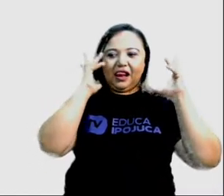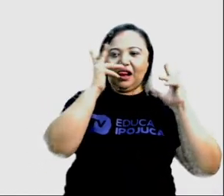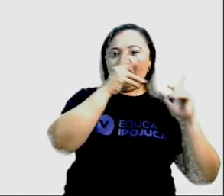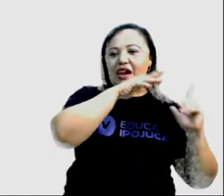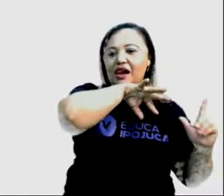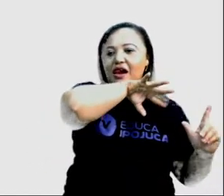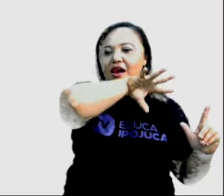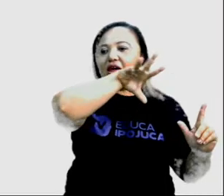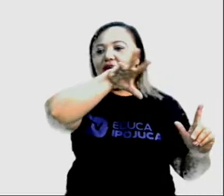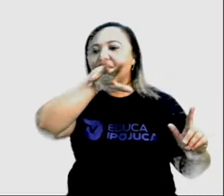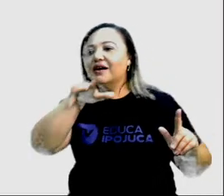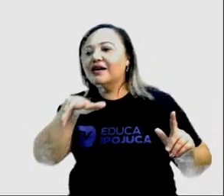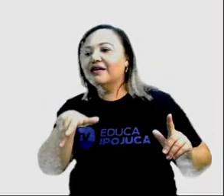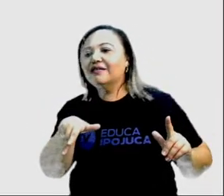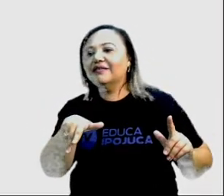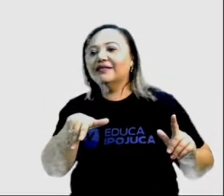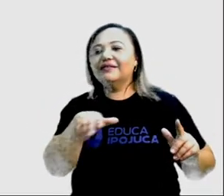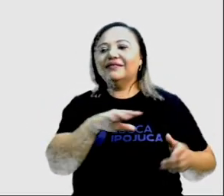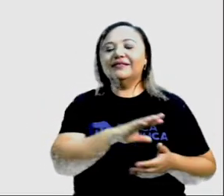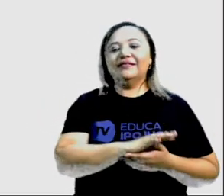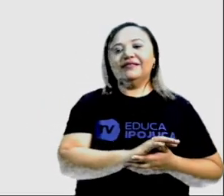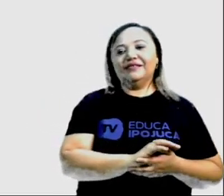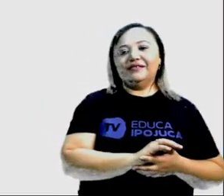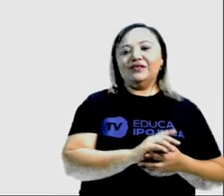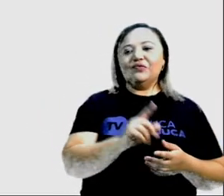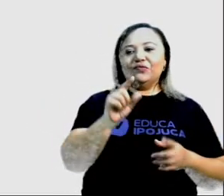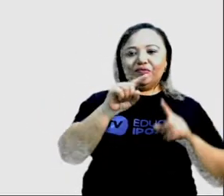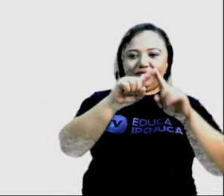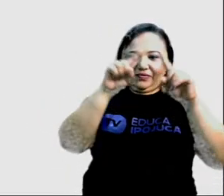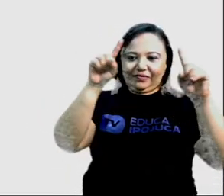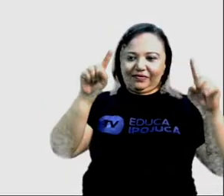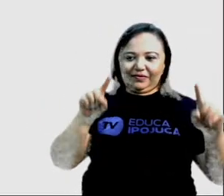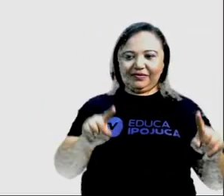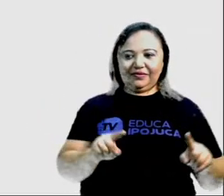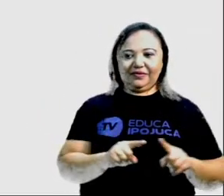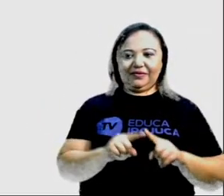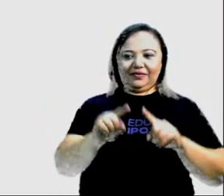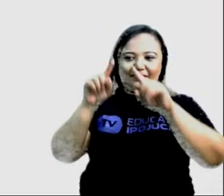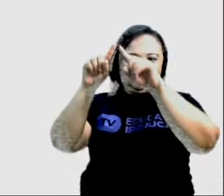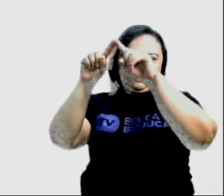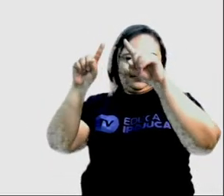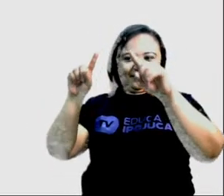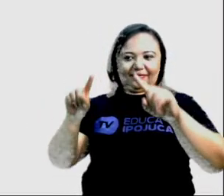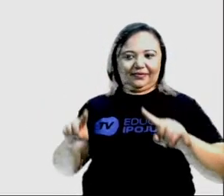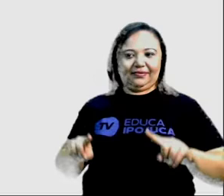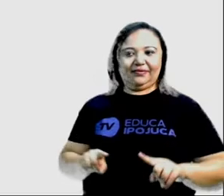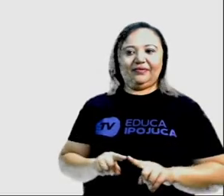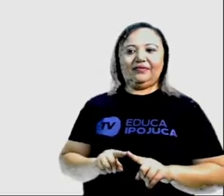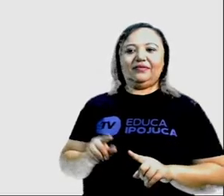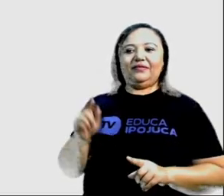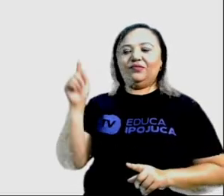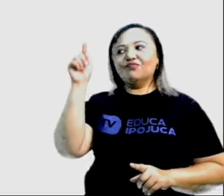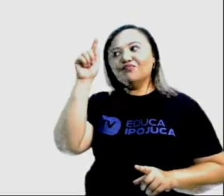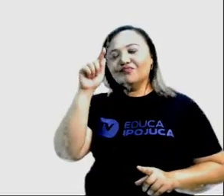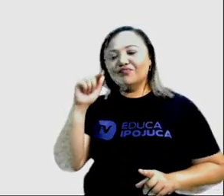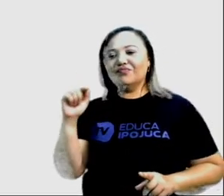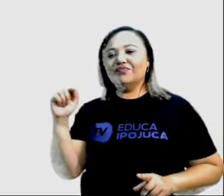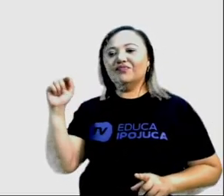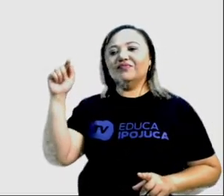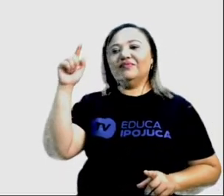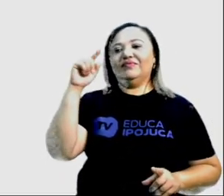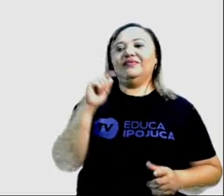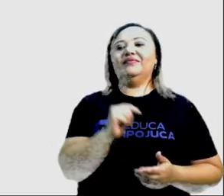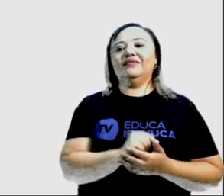Ó, um foi feito com um quadrado, o outro com o triângulo e o outro com o